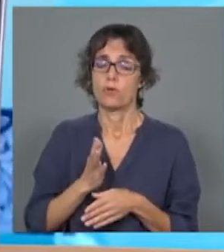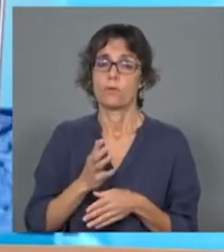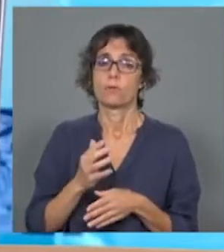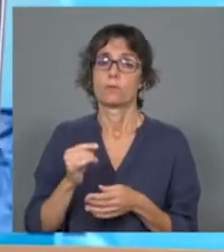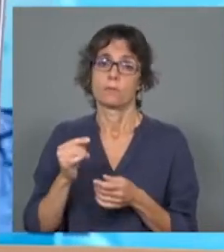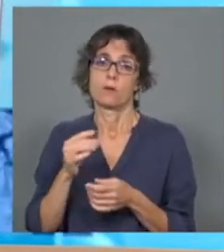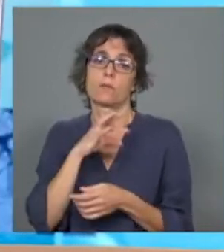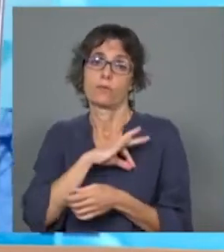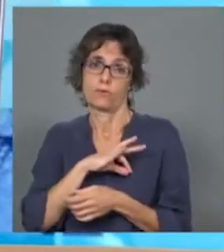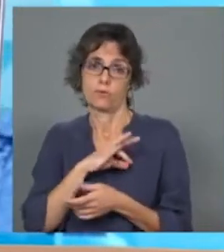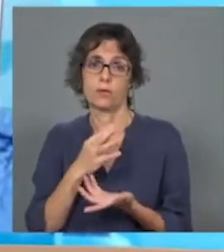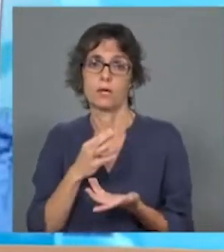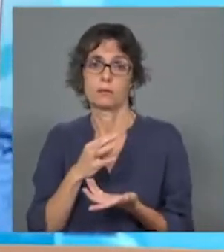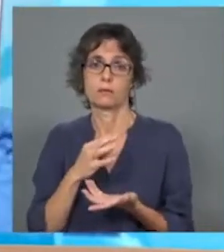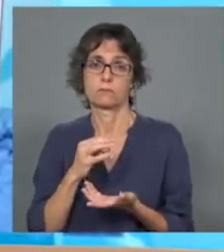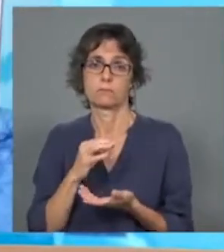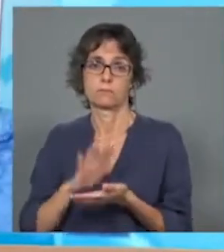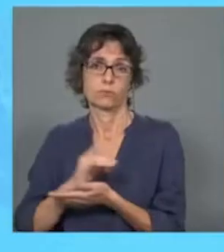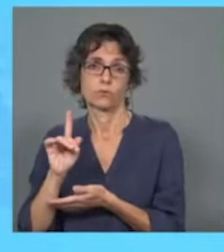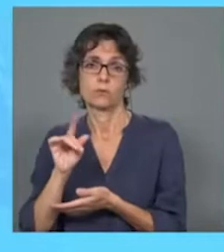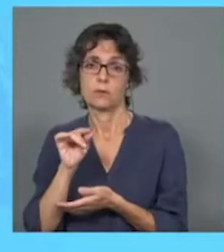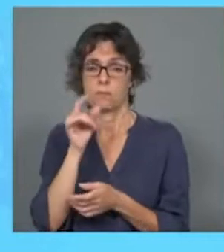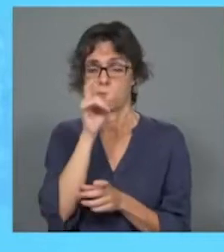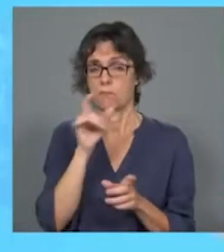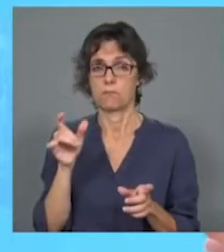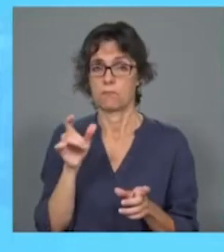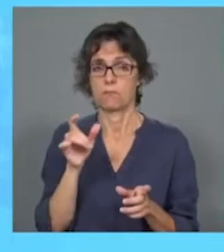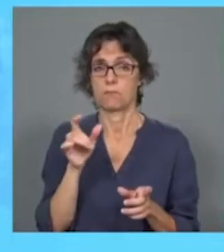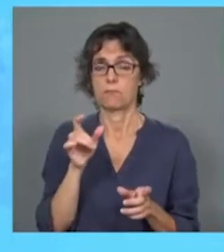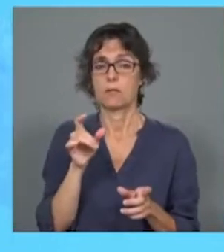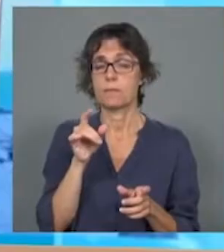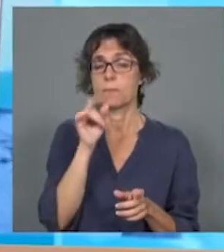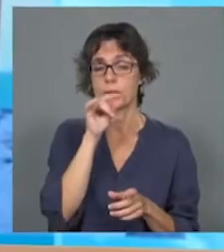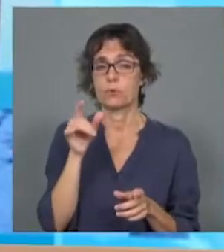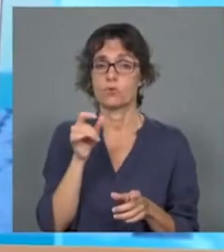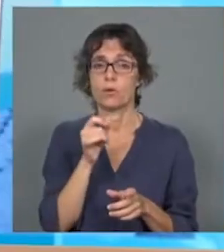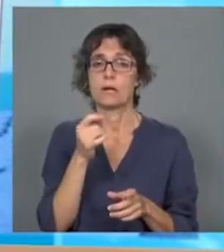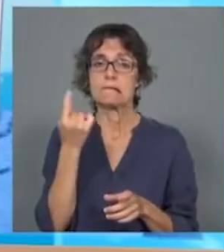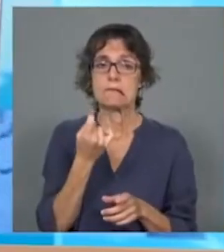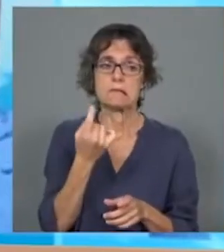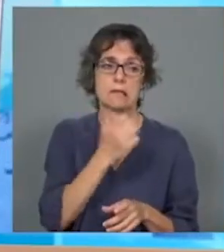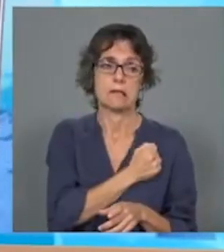profissionais ao público em geral que resida também na cidade de Lisboa. E o horário é, como disse, portanto,